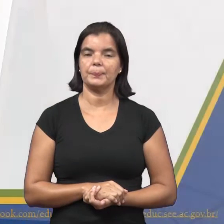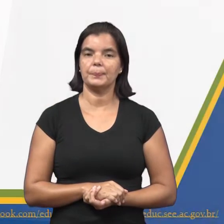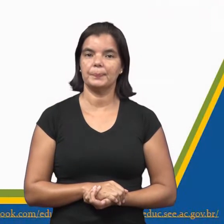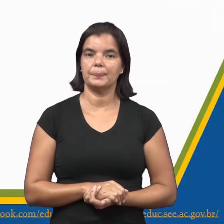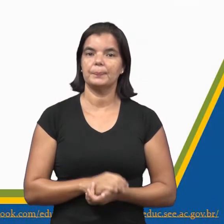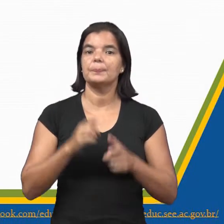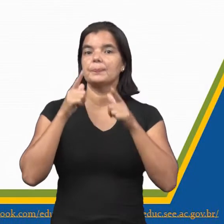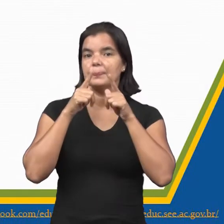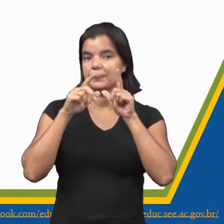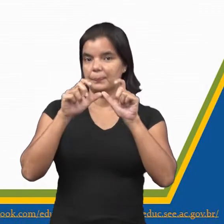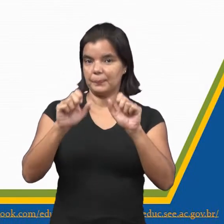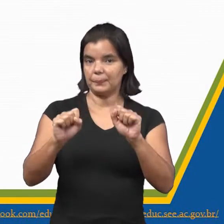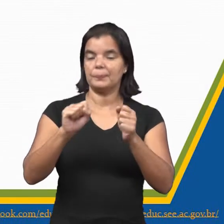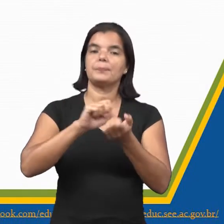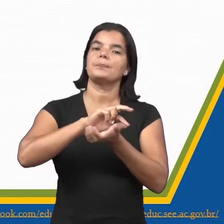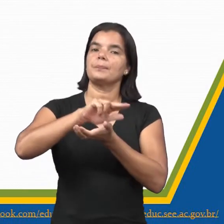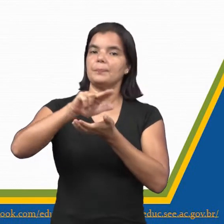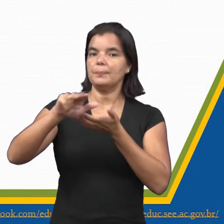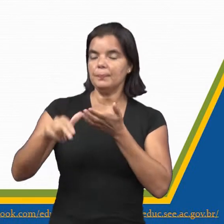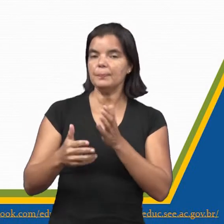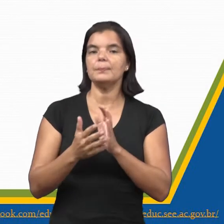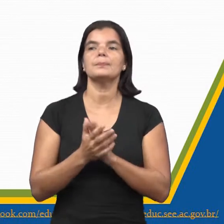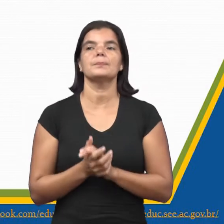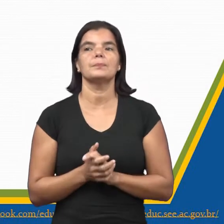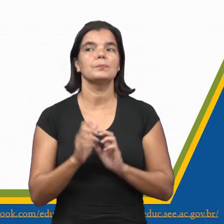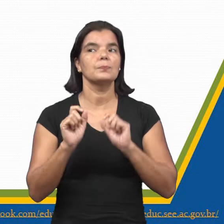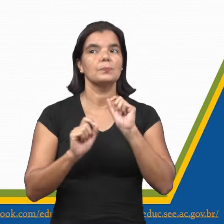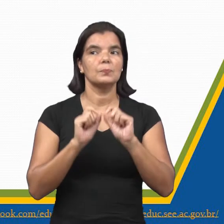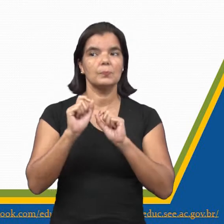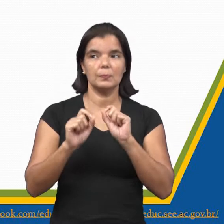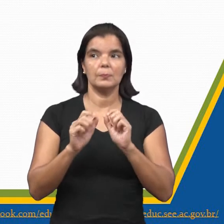Variações linguísticas. As variações linguísticas